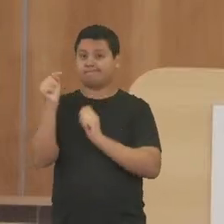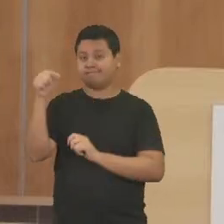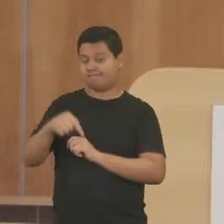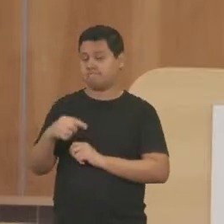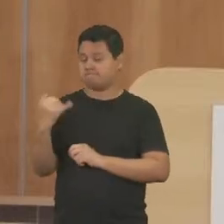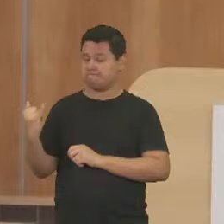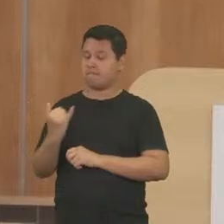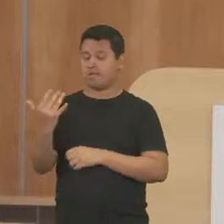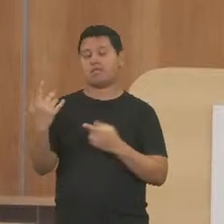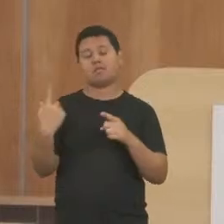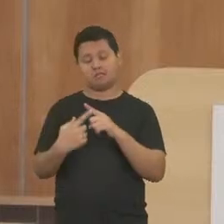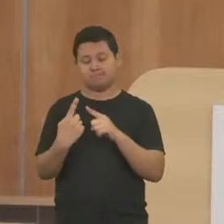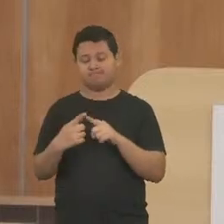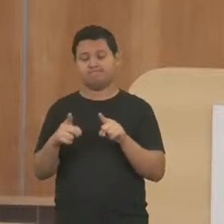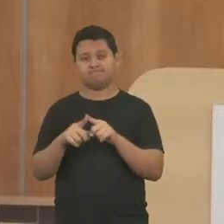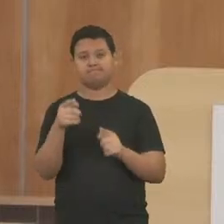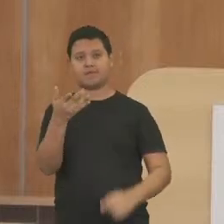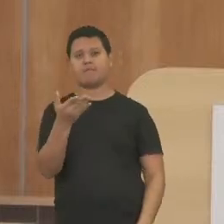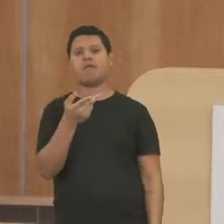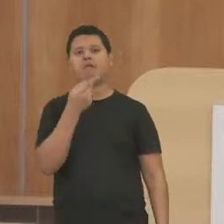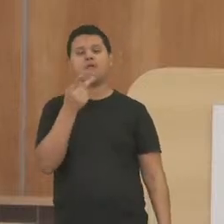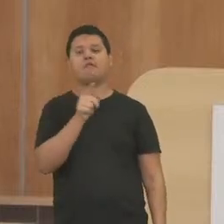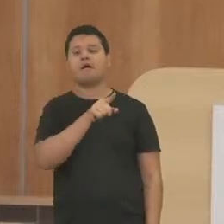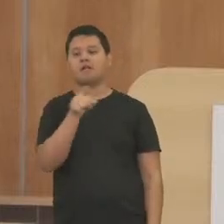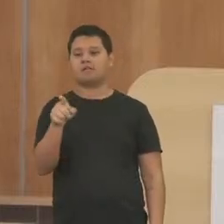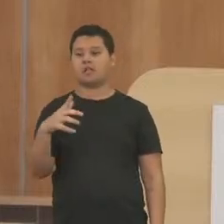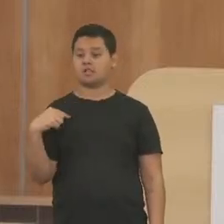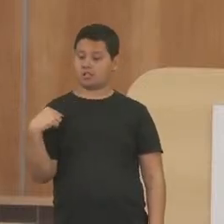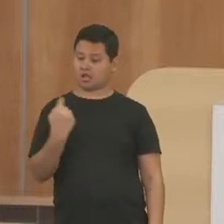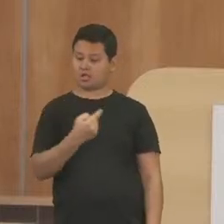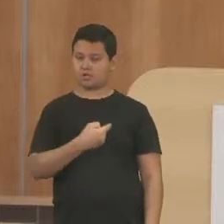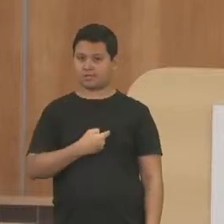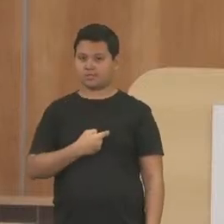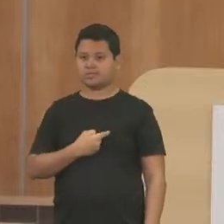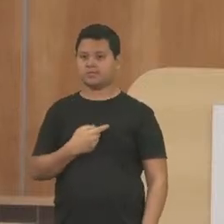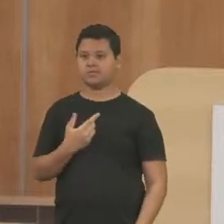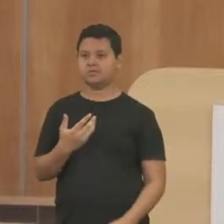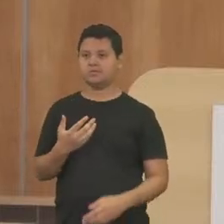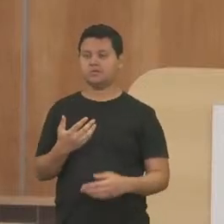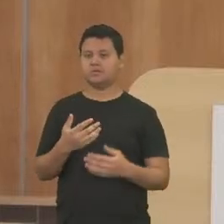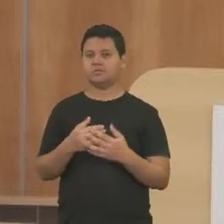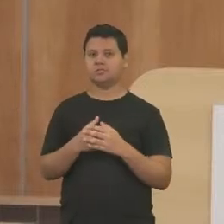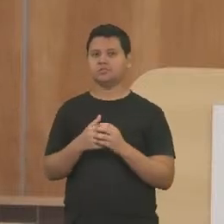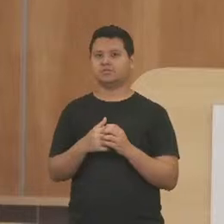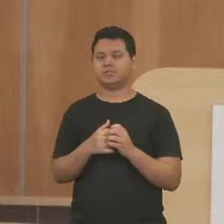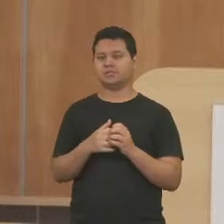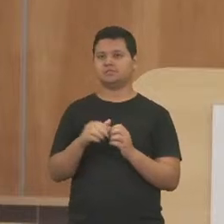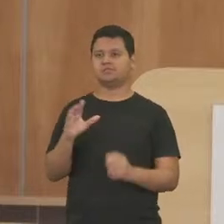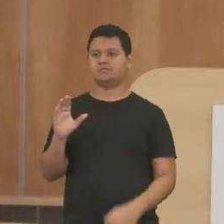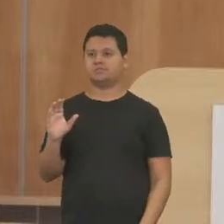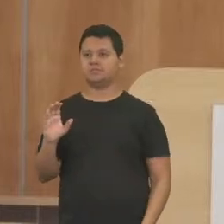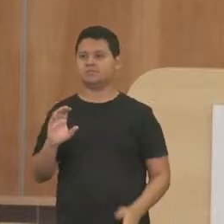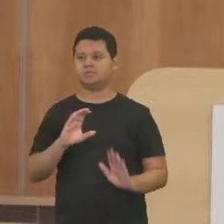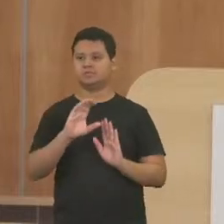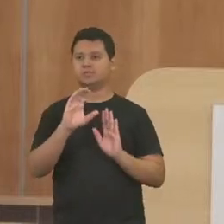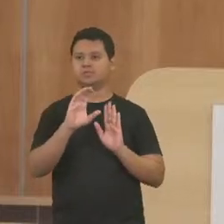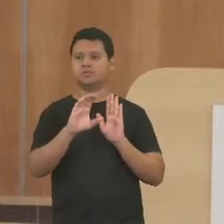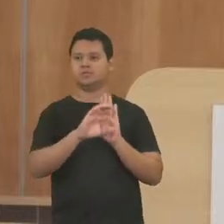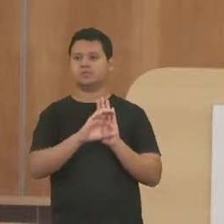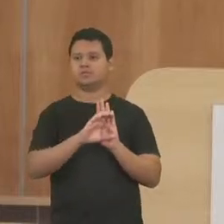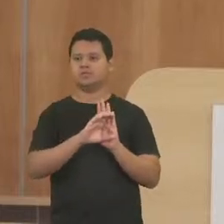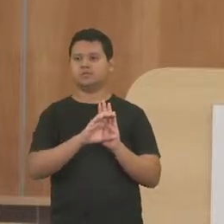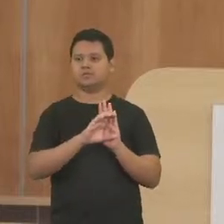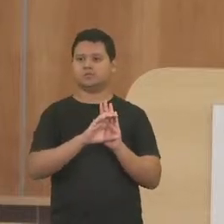casa. E já de antemão digo a vocês, a nossa Constituição é muito clara no seu artigo 5º, inciso 5,